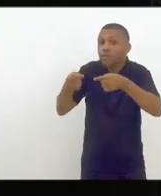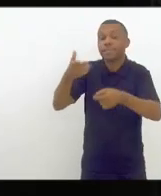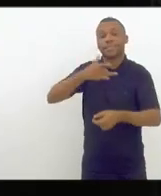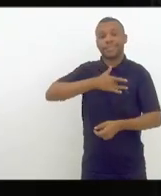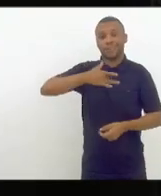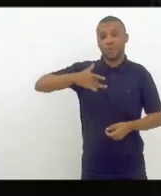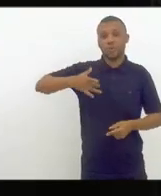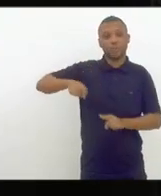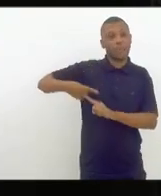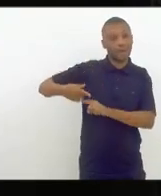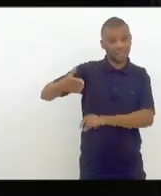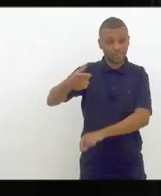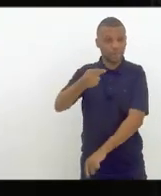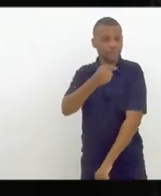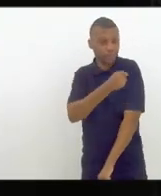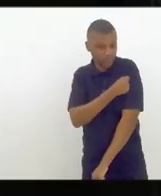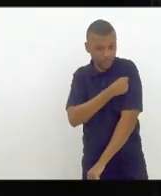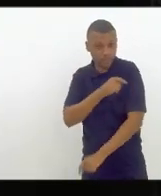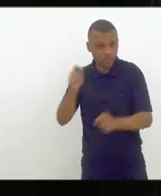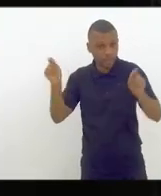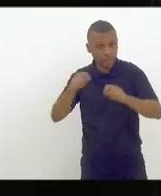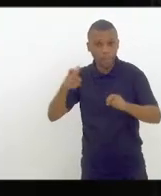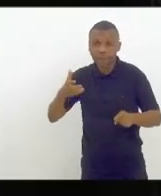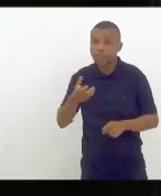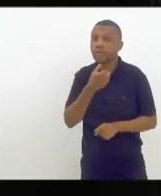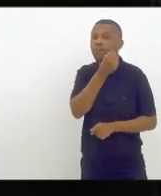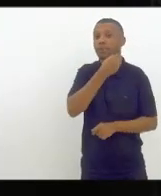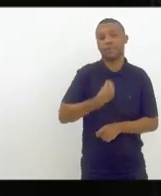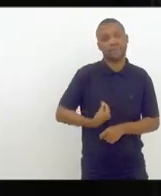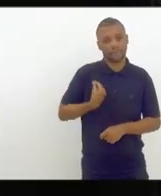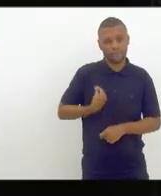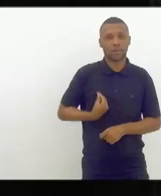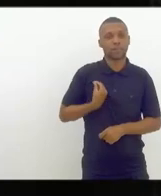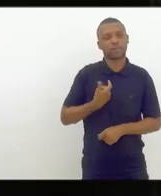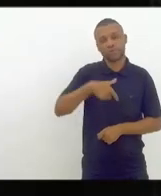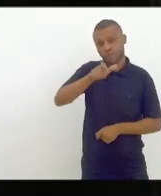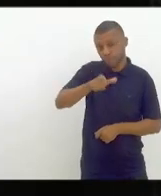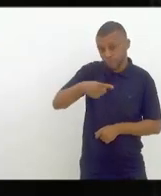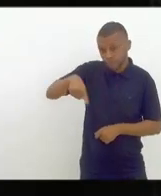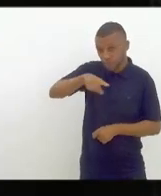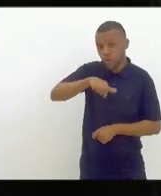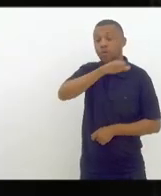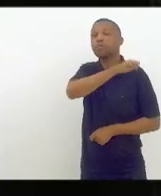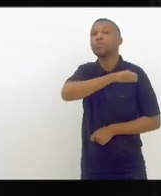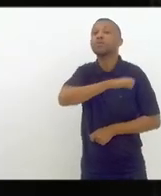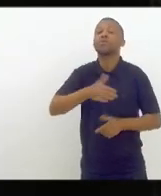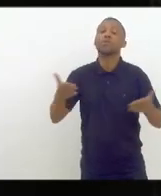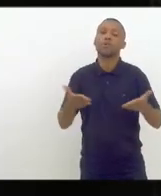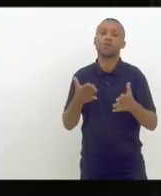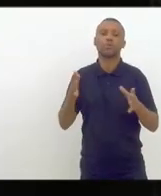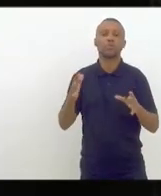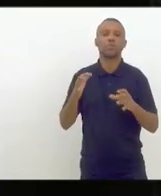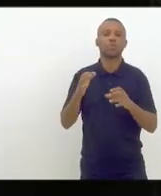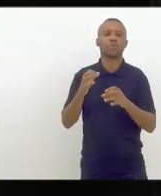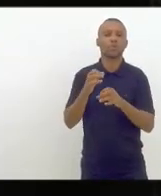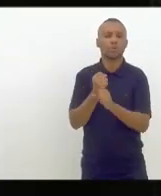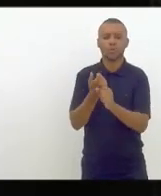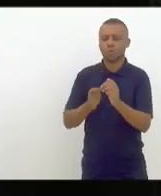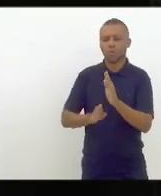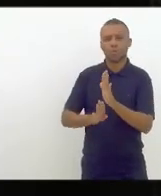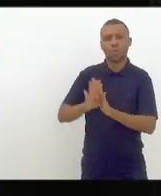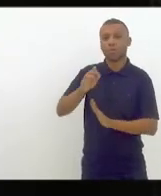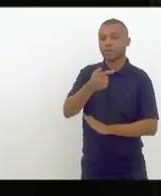que pudesse salvar a vida das pessoas, que hoje no Rio de Janeiro já passou de 75